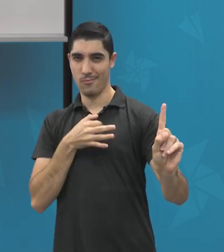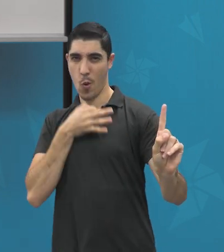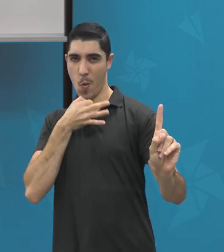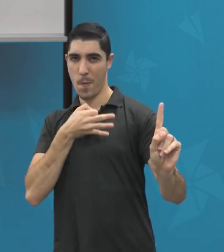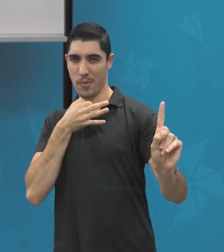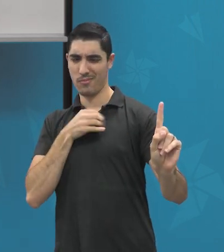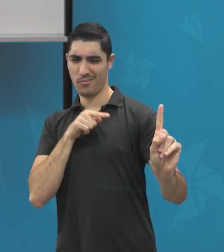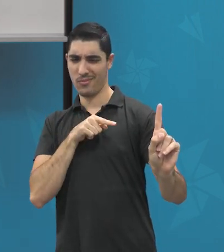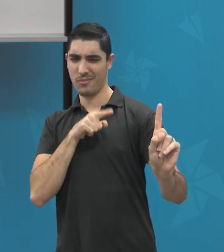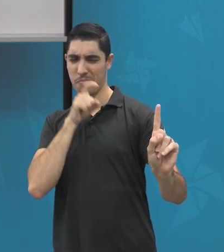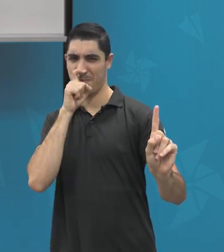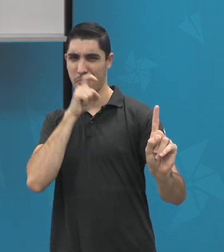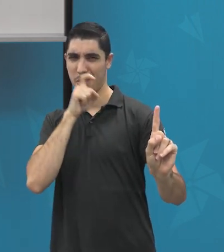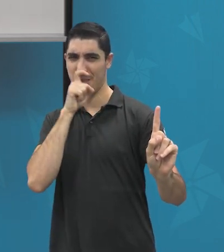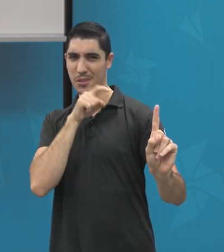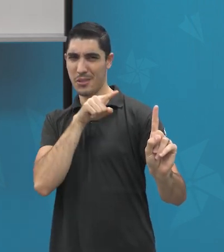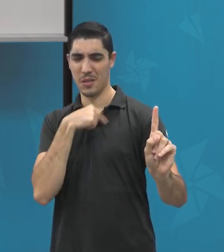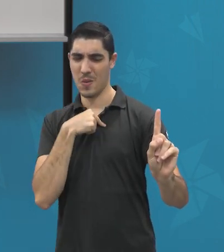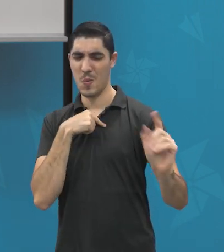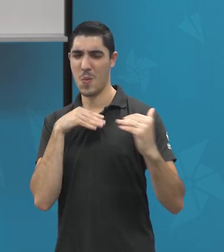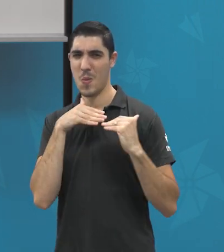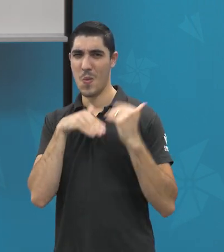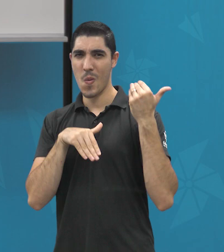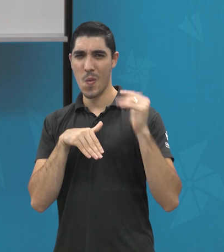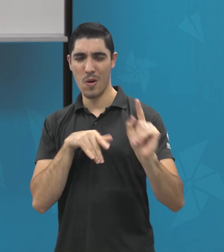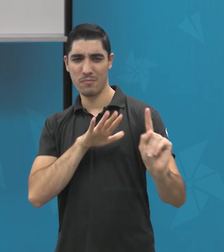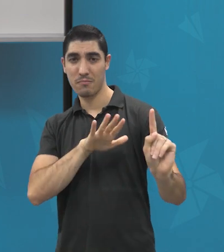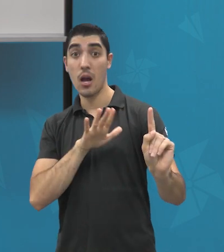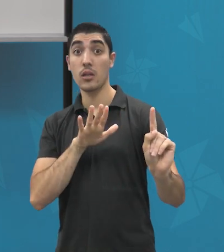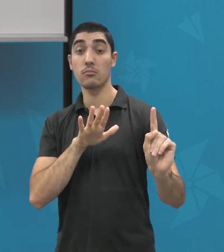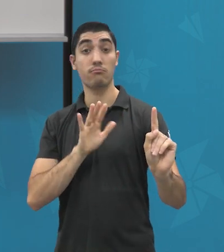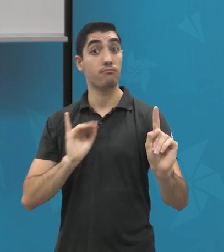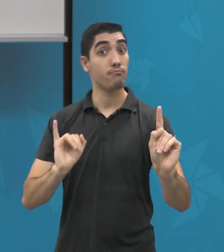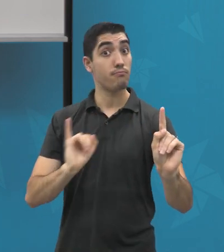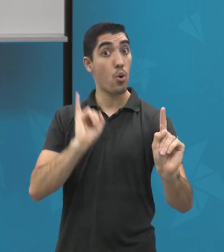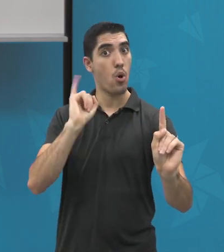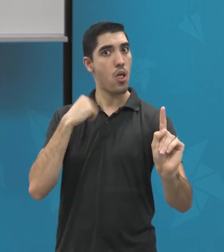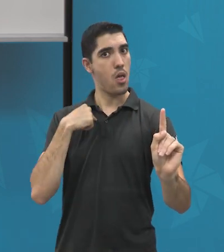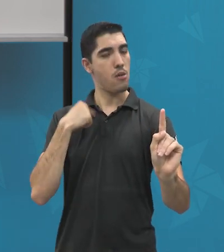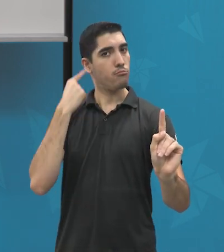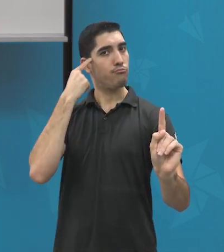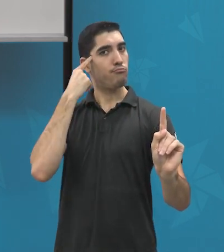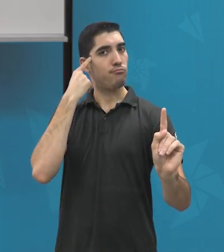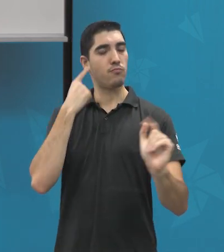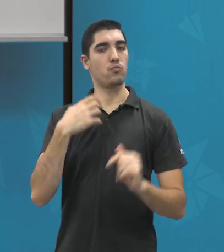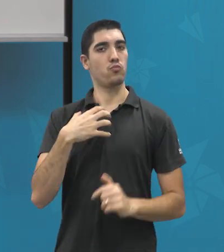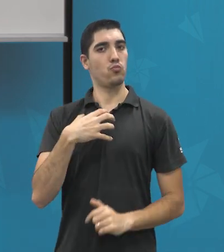não concorda, é muito importante que você tenha uma capacidade de desenvolver